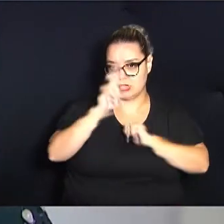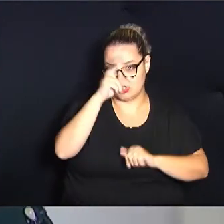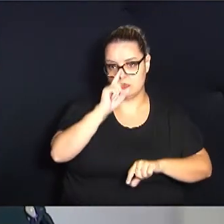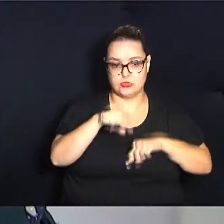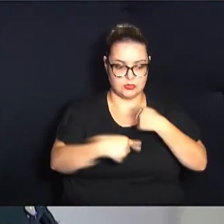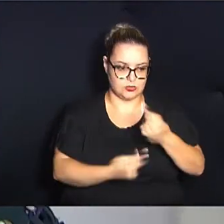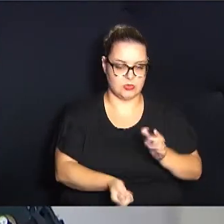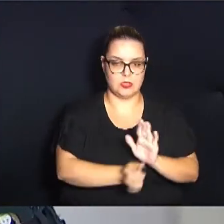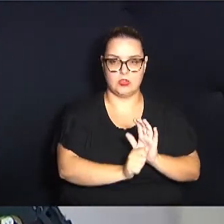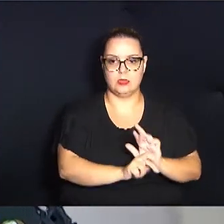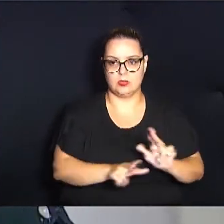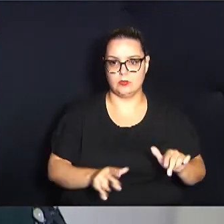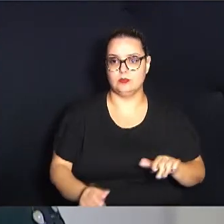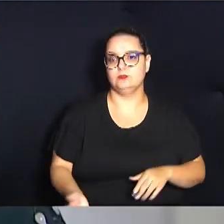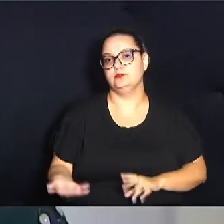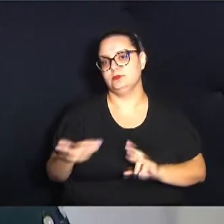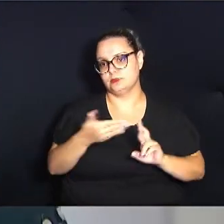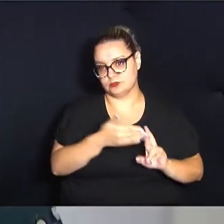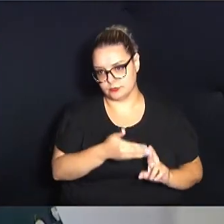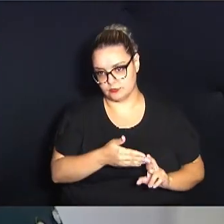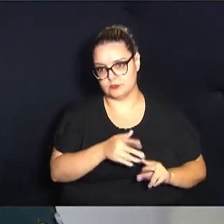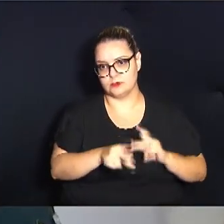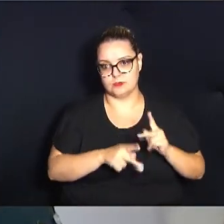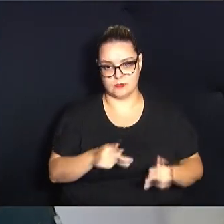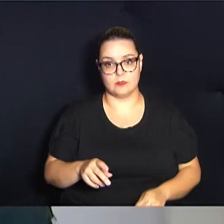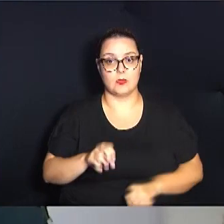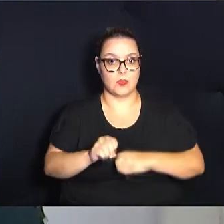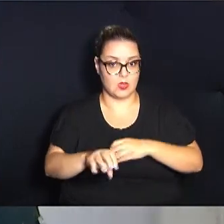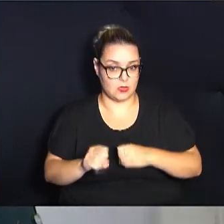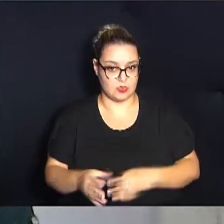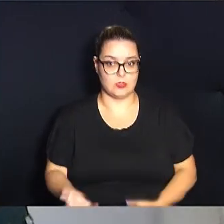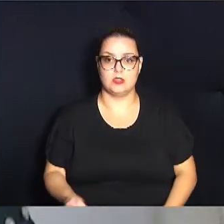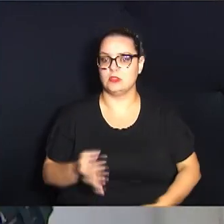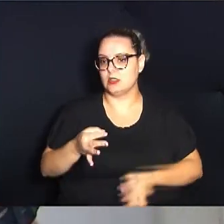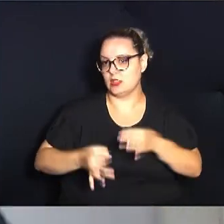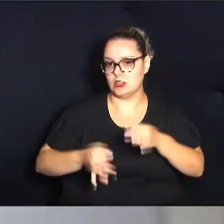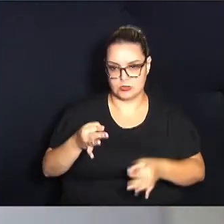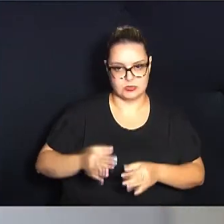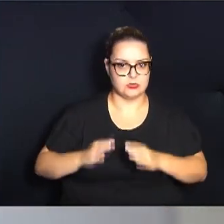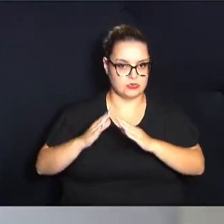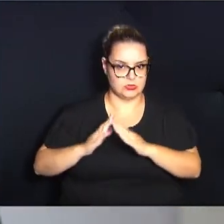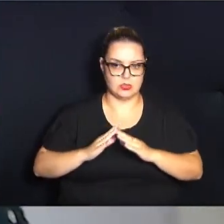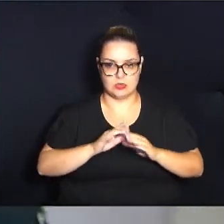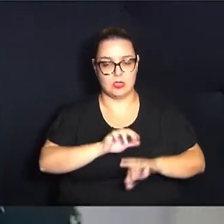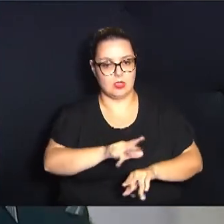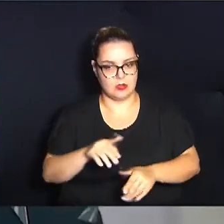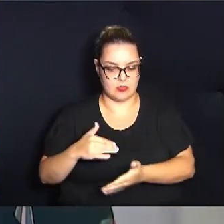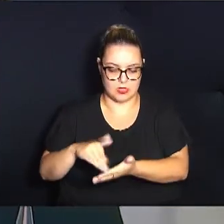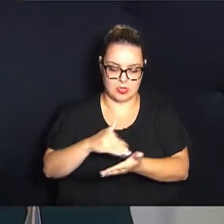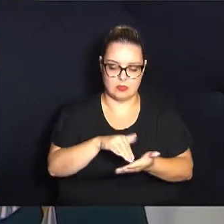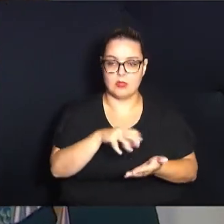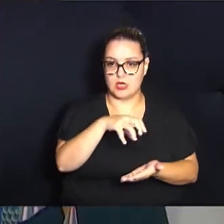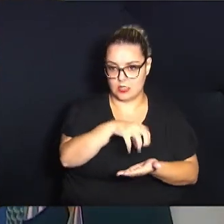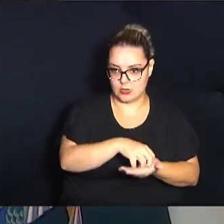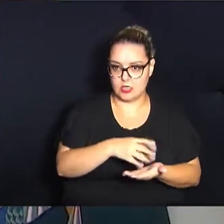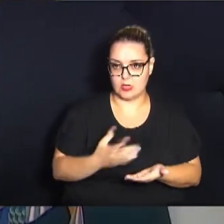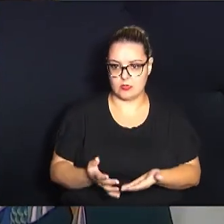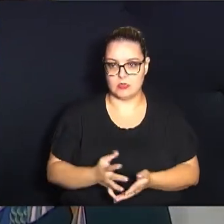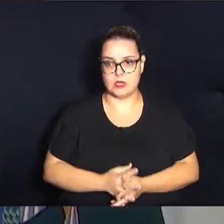população com representação da educação, da saúde, da justiça, da habitação, de vários órgãos